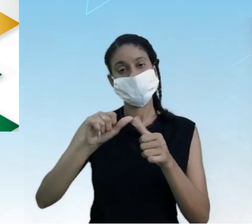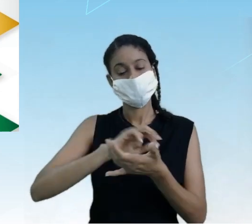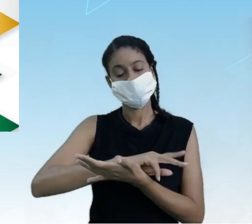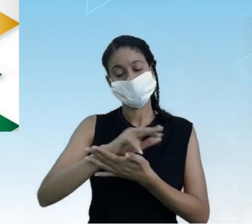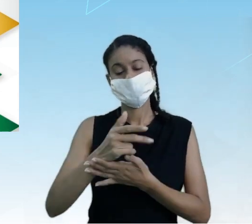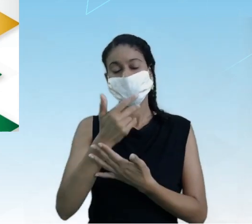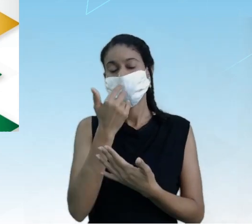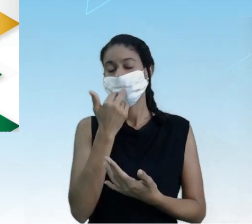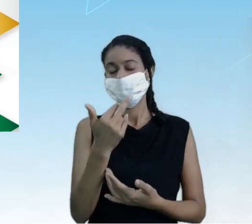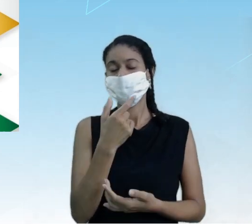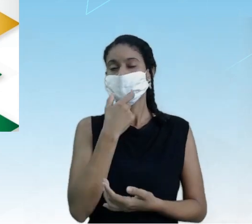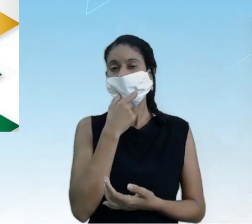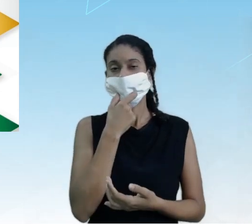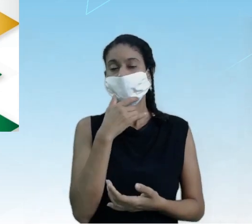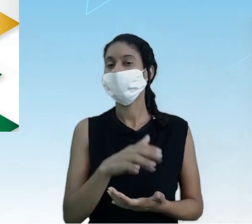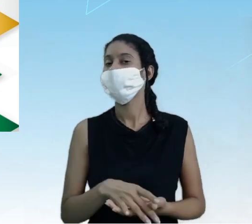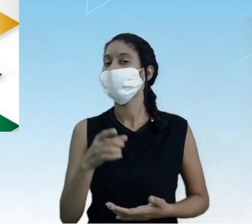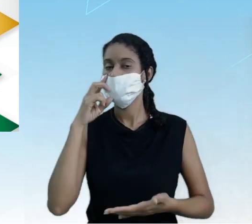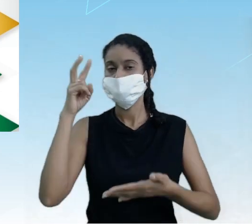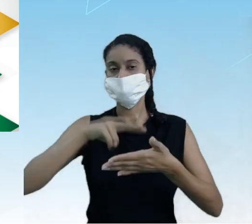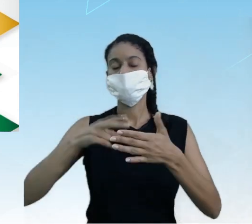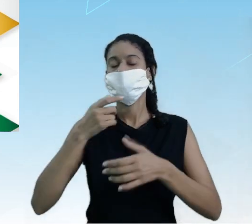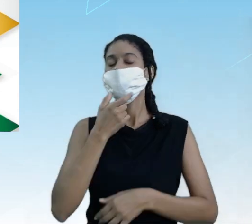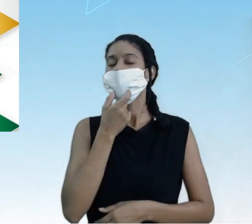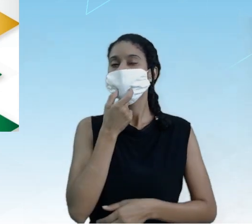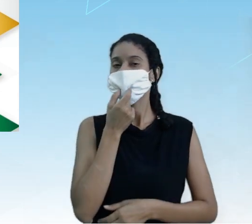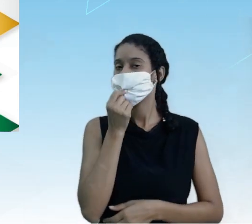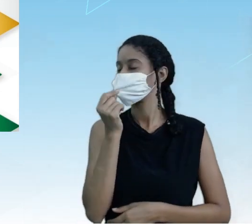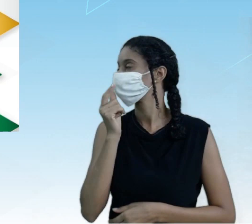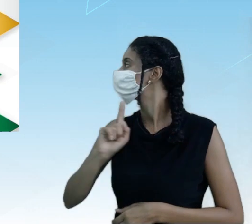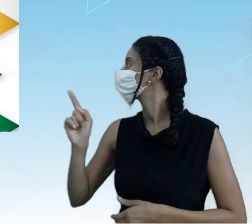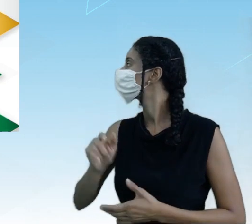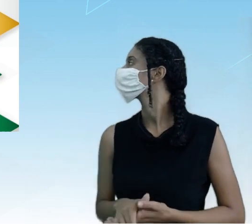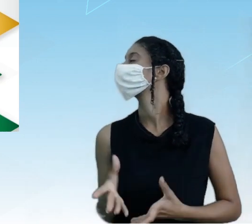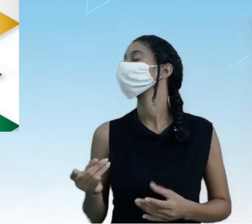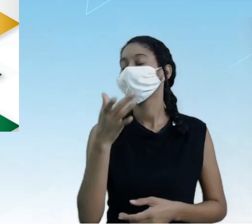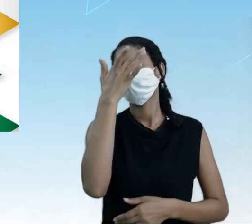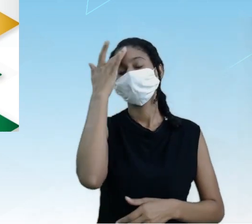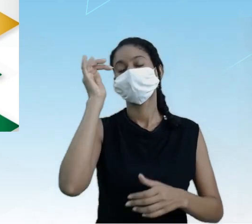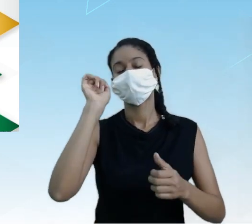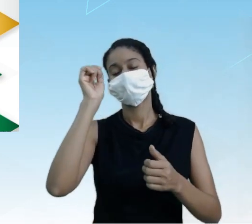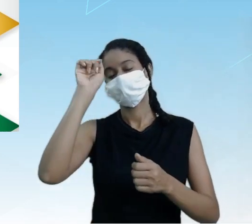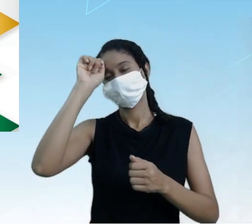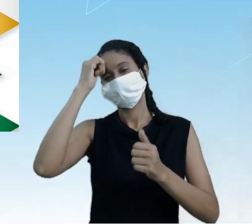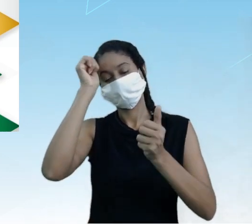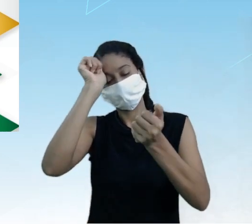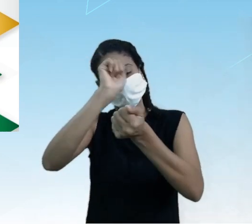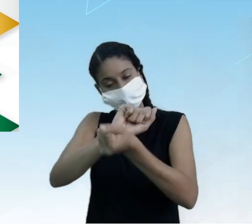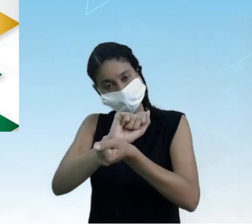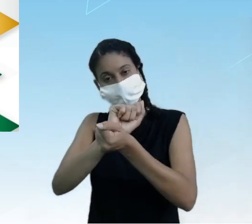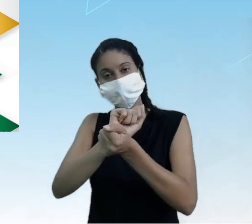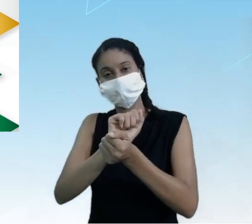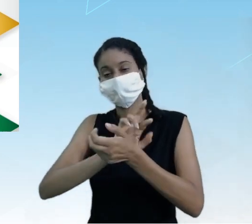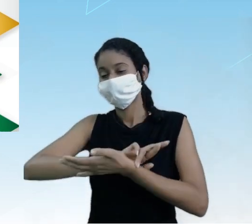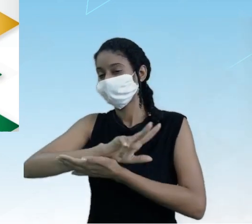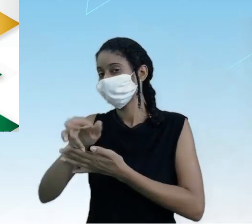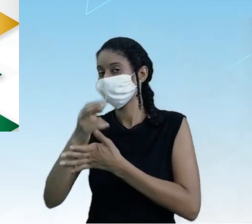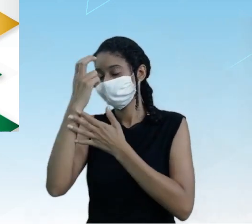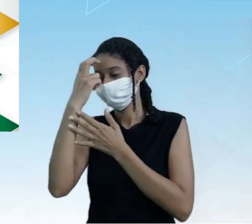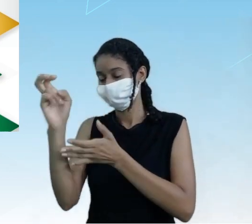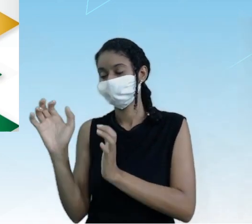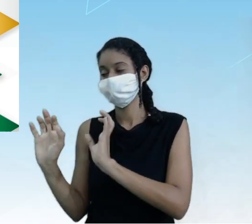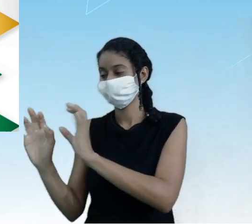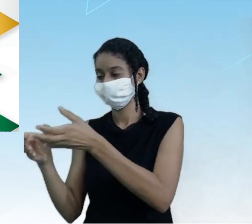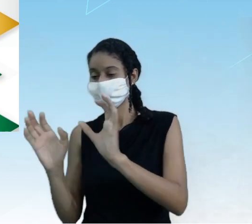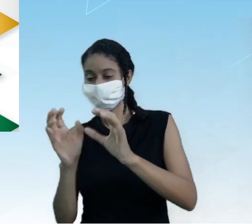many slaves from different tribes and cultures, muitos escravos de diferentes tribos, na verdade, diferentes culturas,